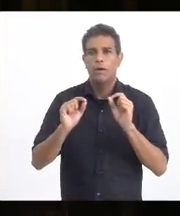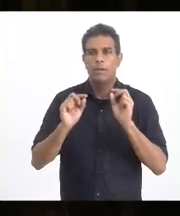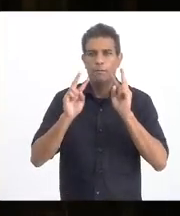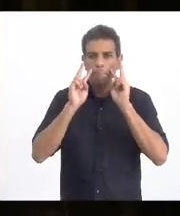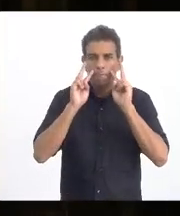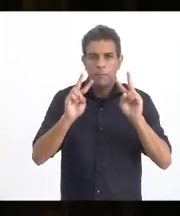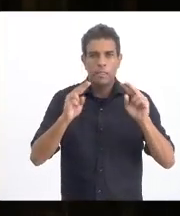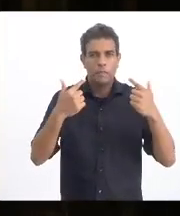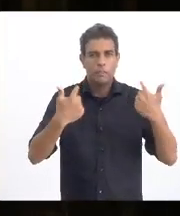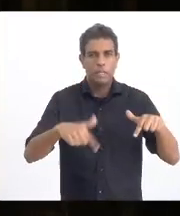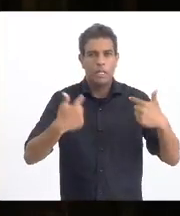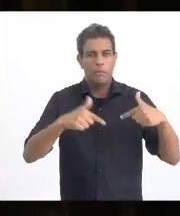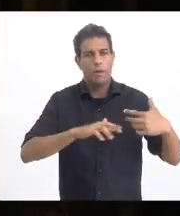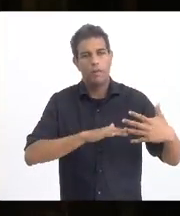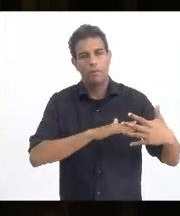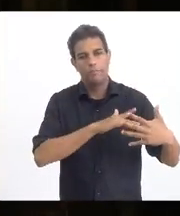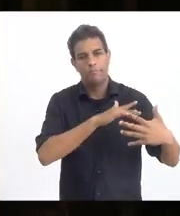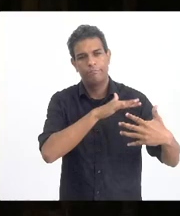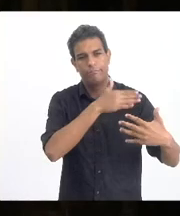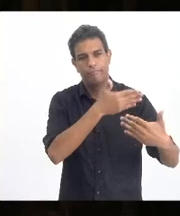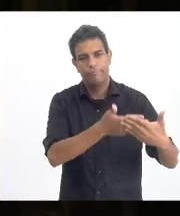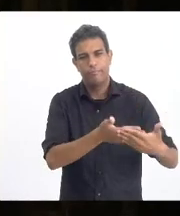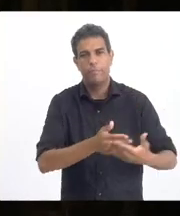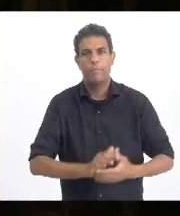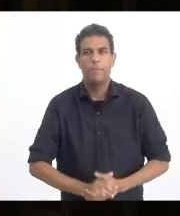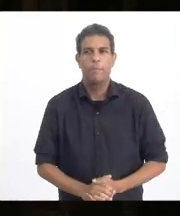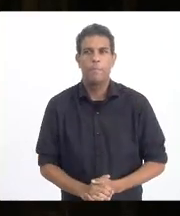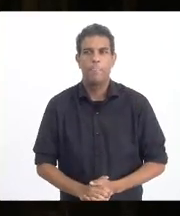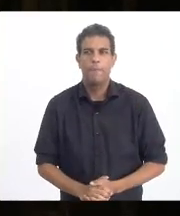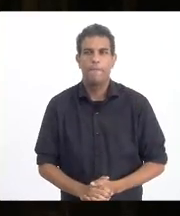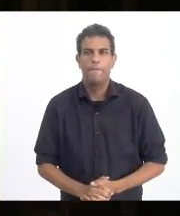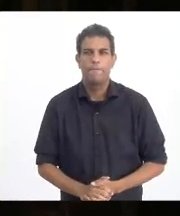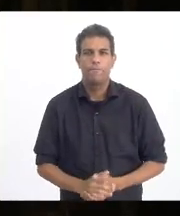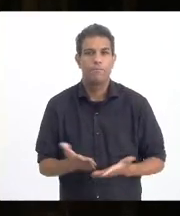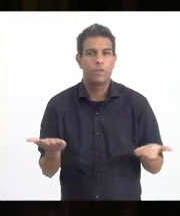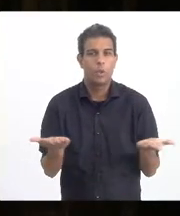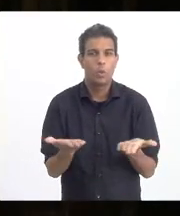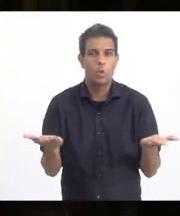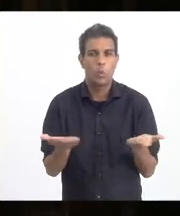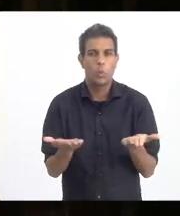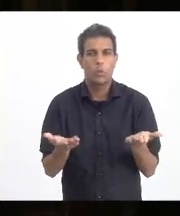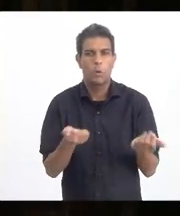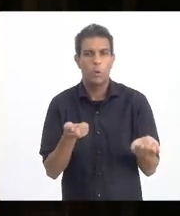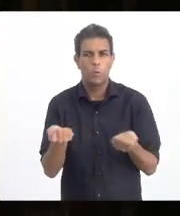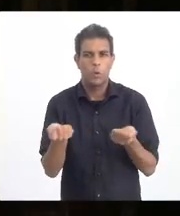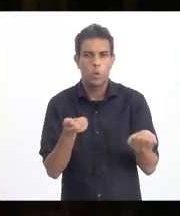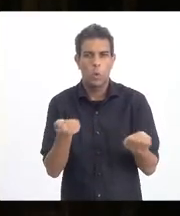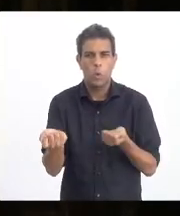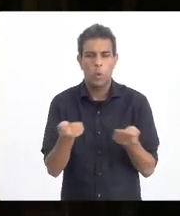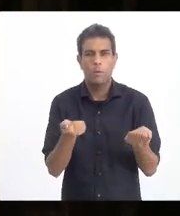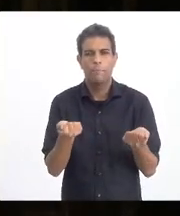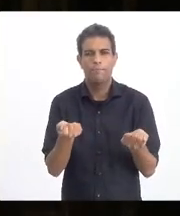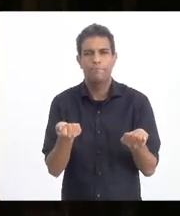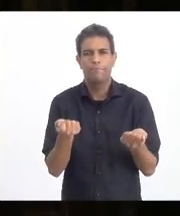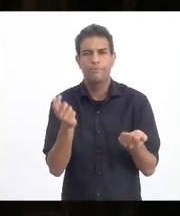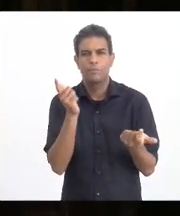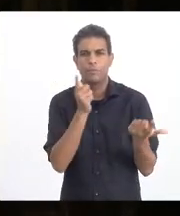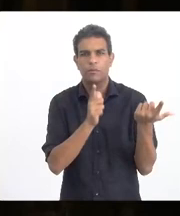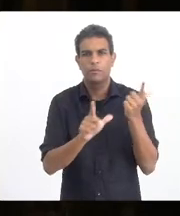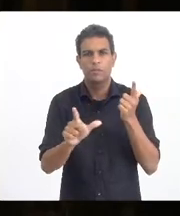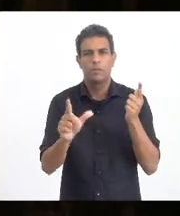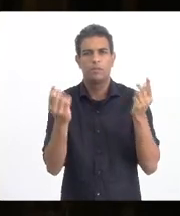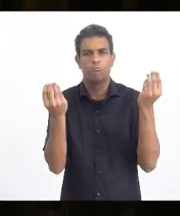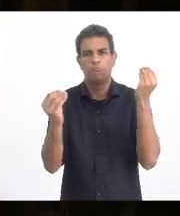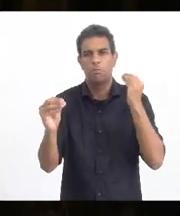cima do trabalho desenvolvido. A gente não tem aqui o condão de colocar uma